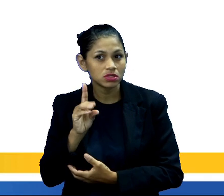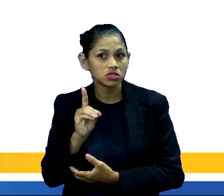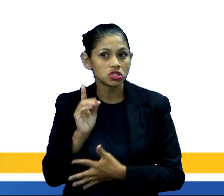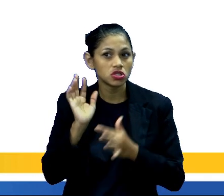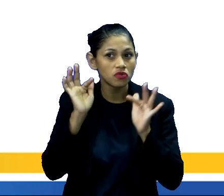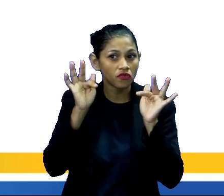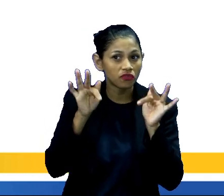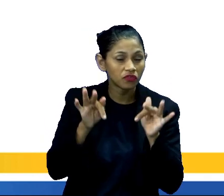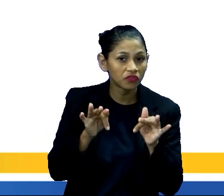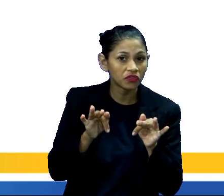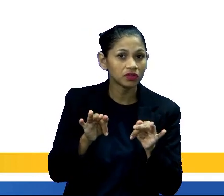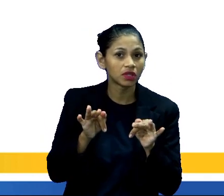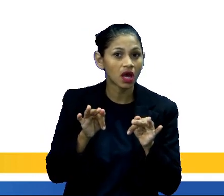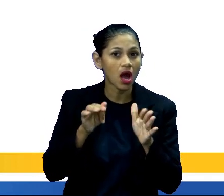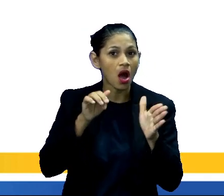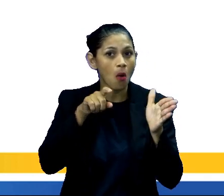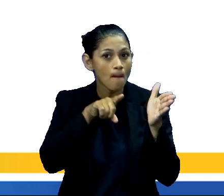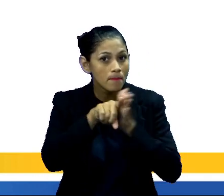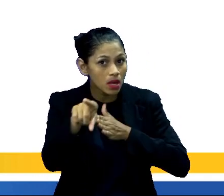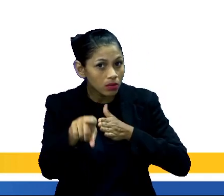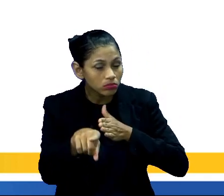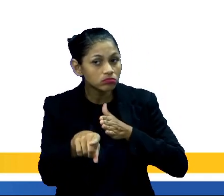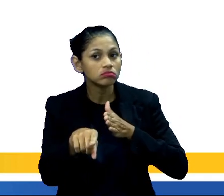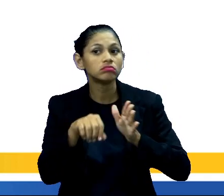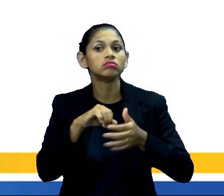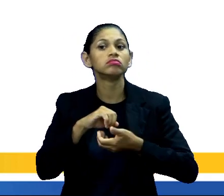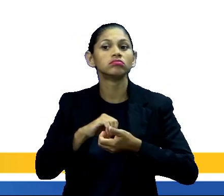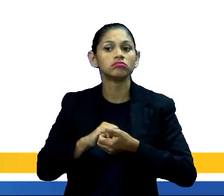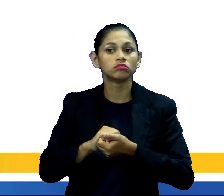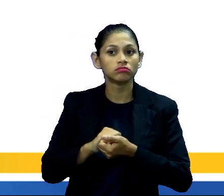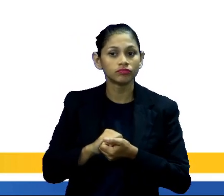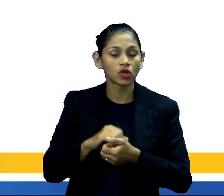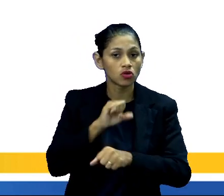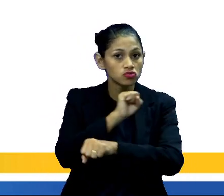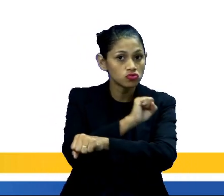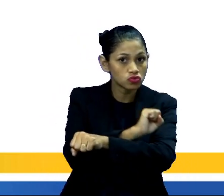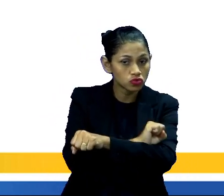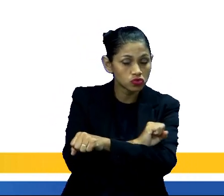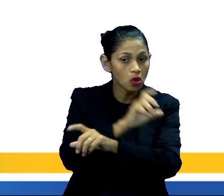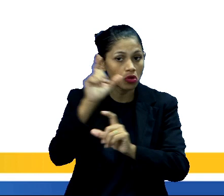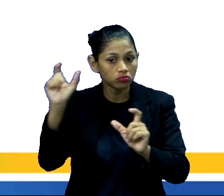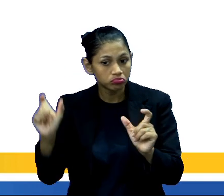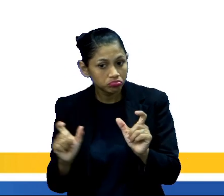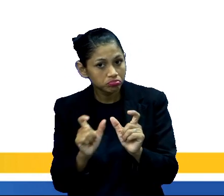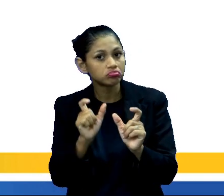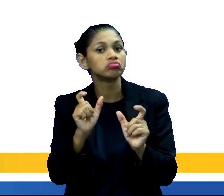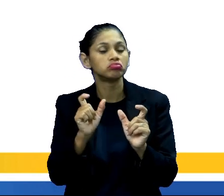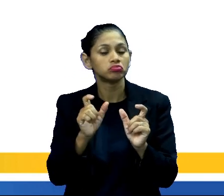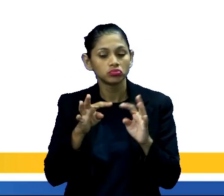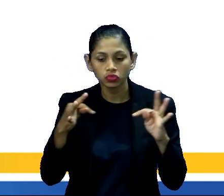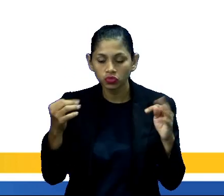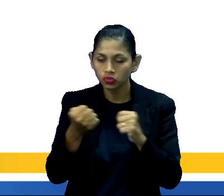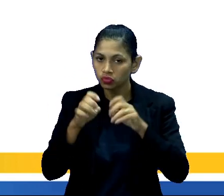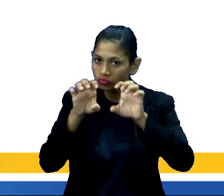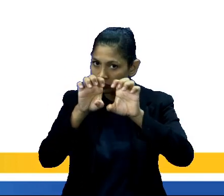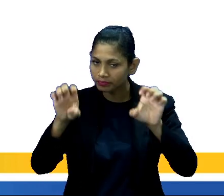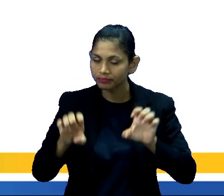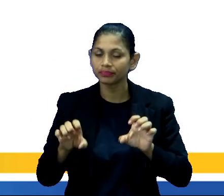de interrogação, elas têm sujeito, complemento, tudo de acordo com a